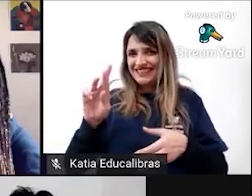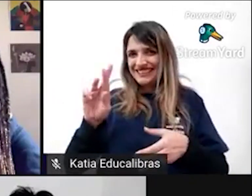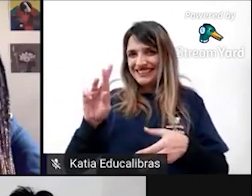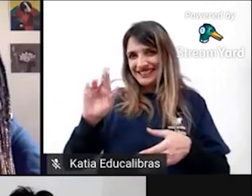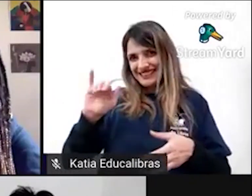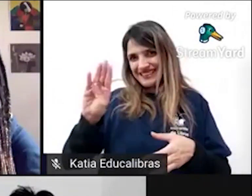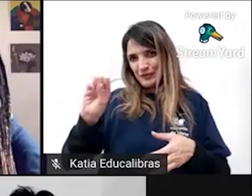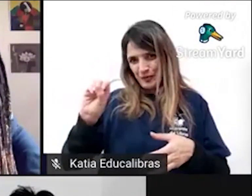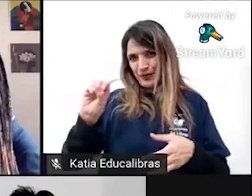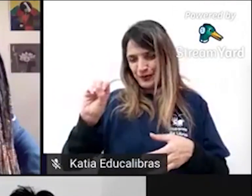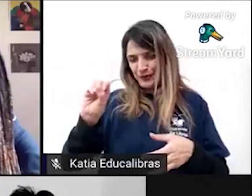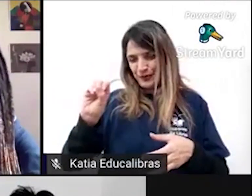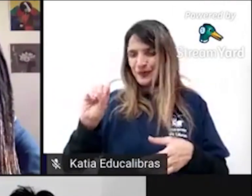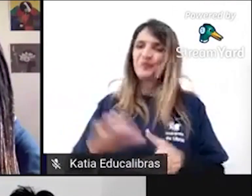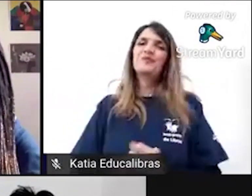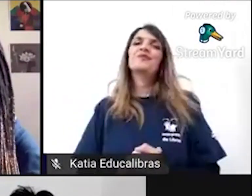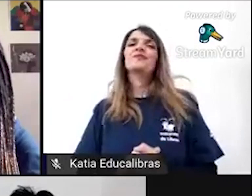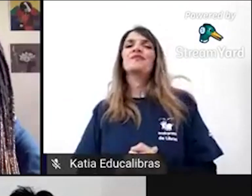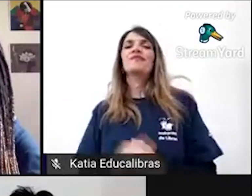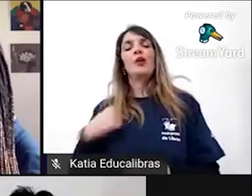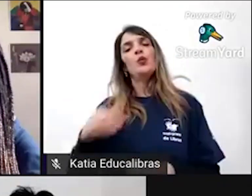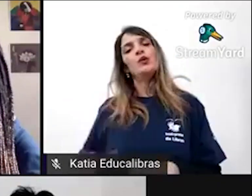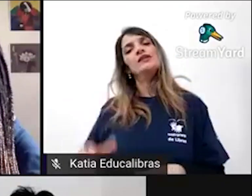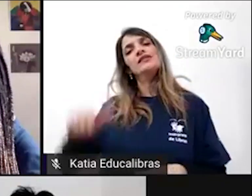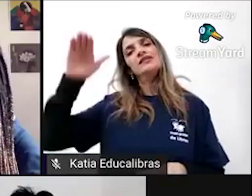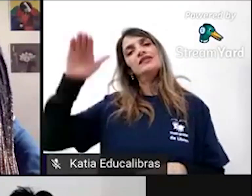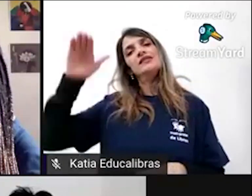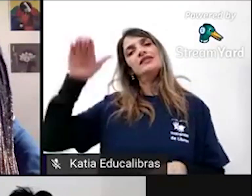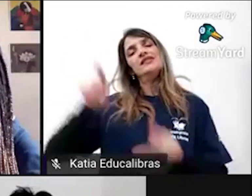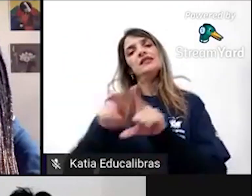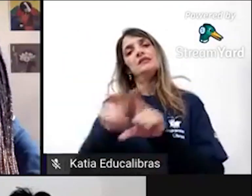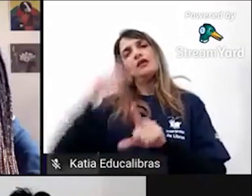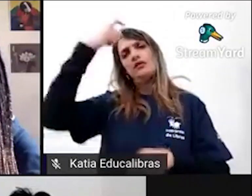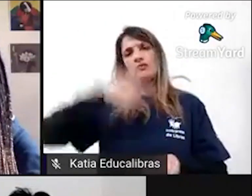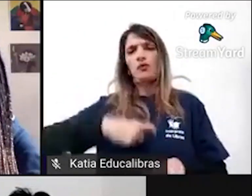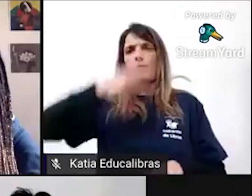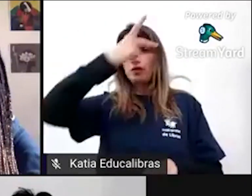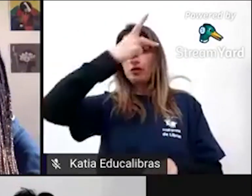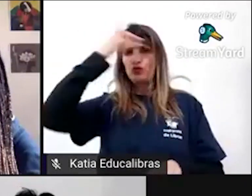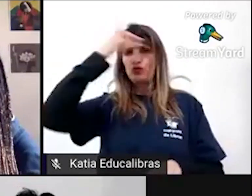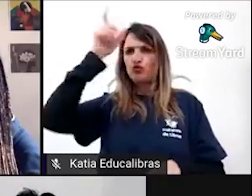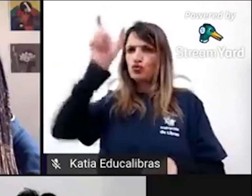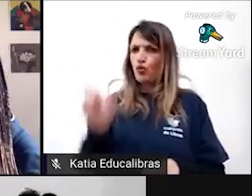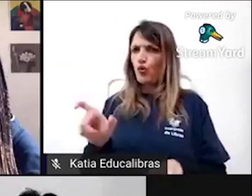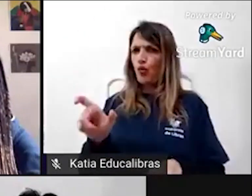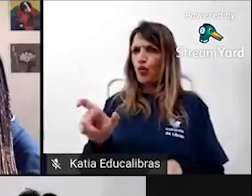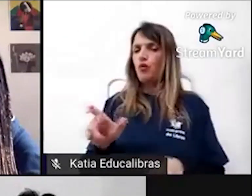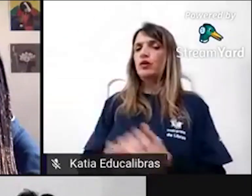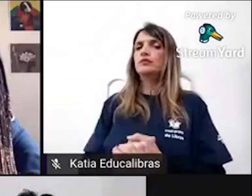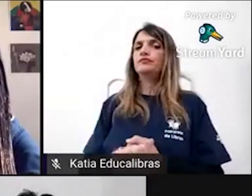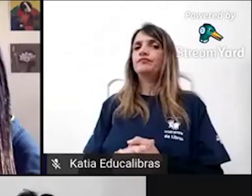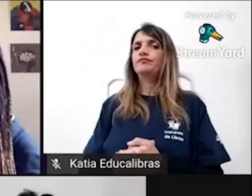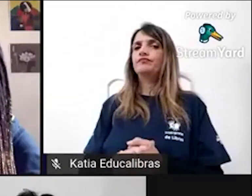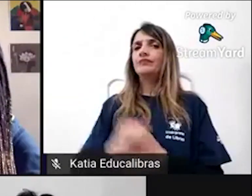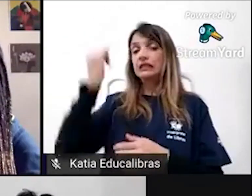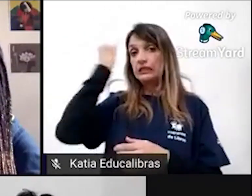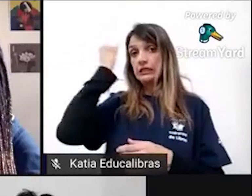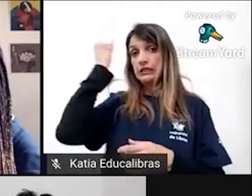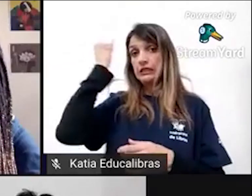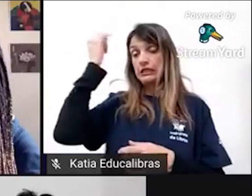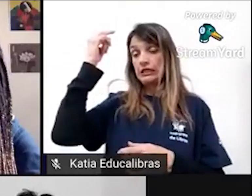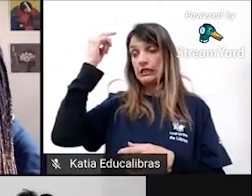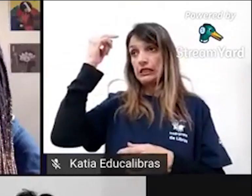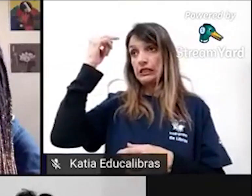Onde eu cresci, né? Onde eu cresci também como pessoa, como gente, como intelectual, e para mim isso é fundamental,